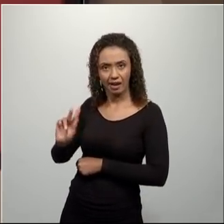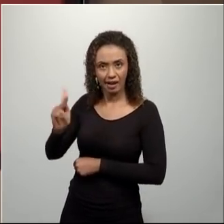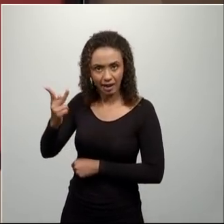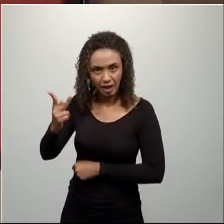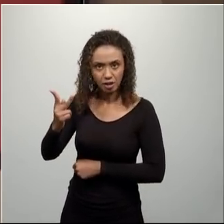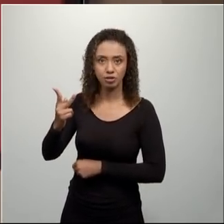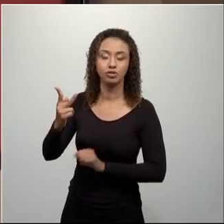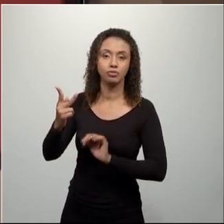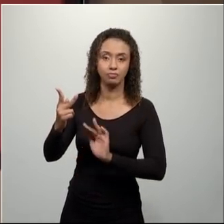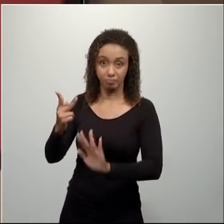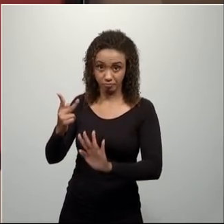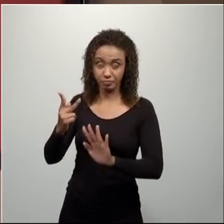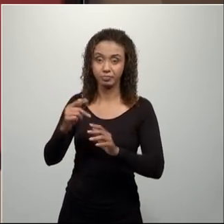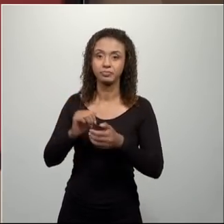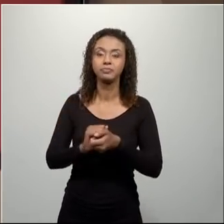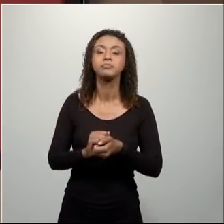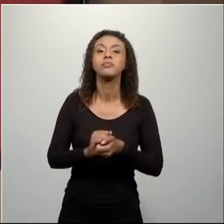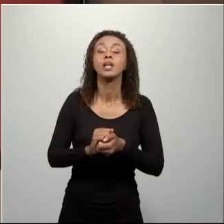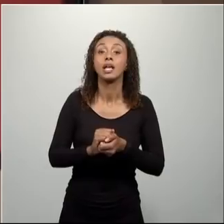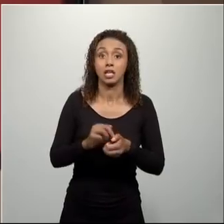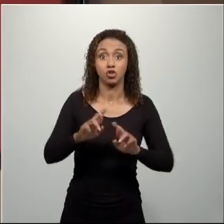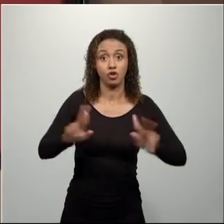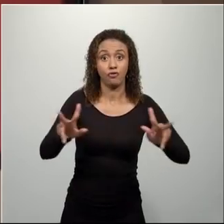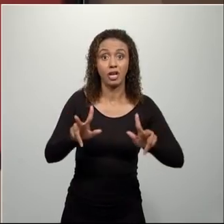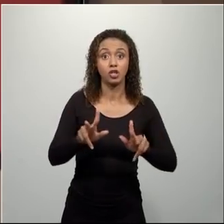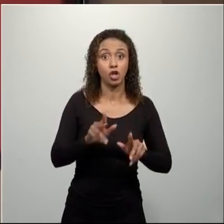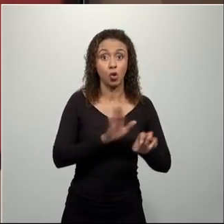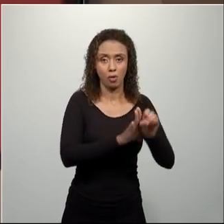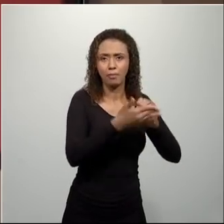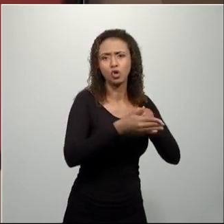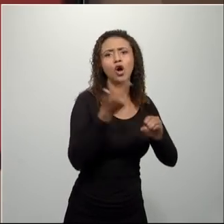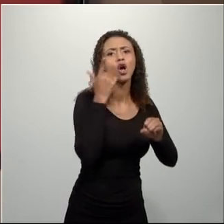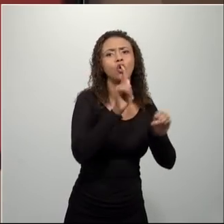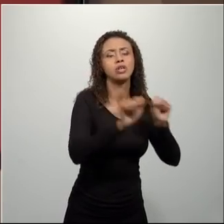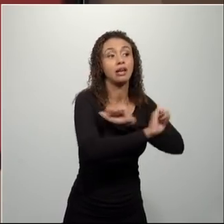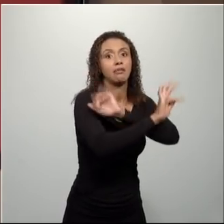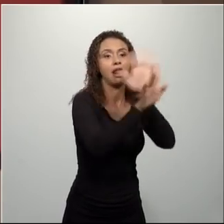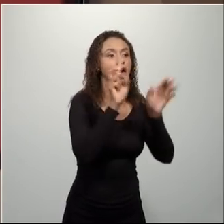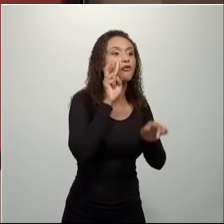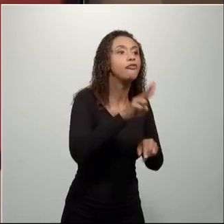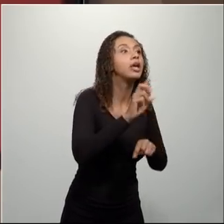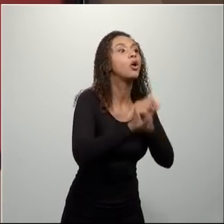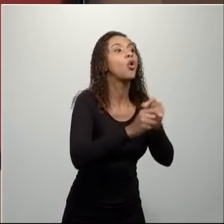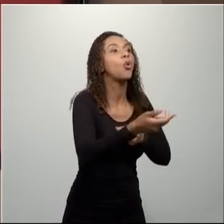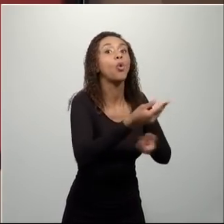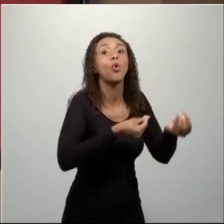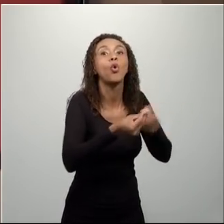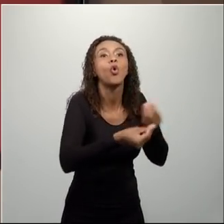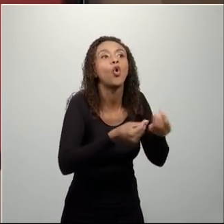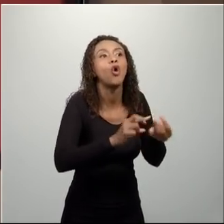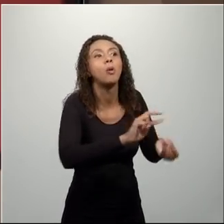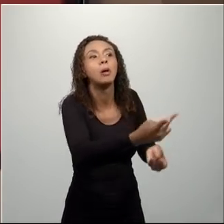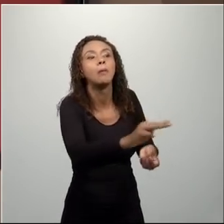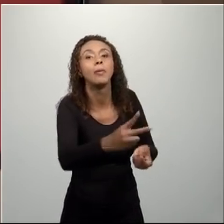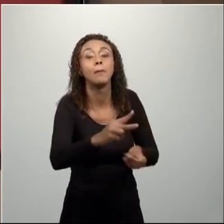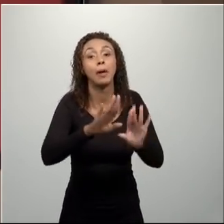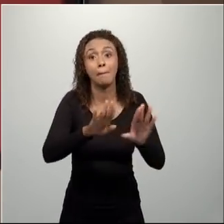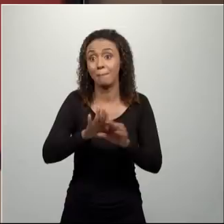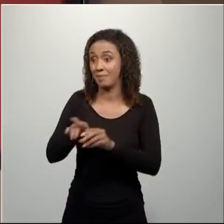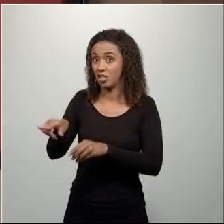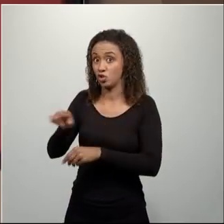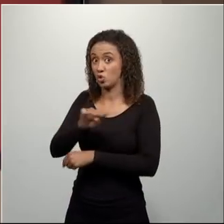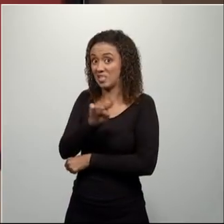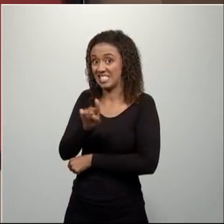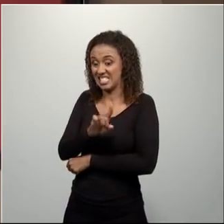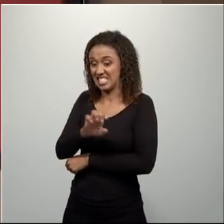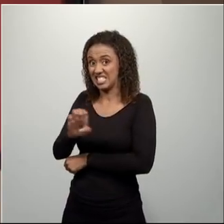claras todas as transações que são feitas dentro do sistema elas estão de alguma forma protegidas não dá pra ver